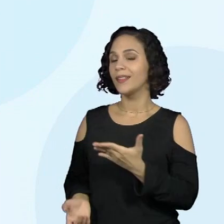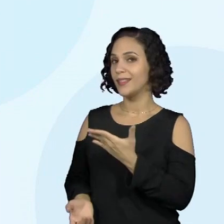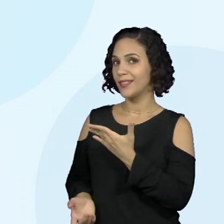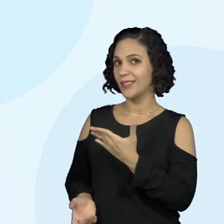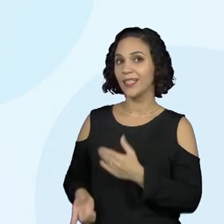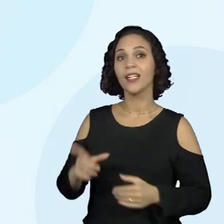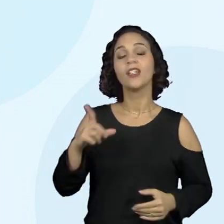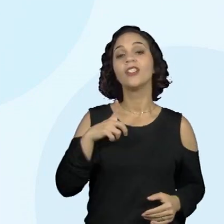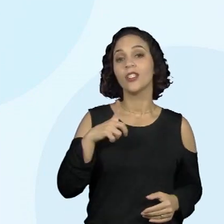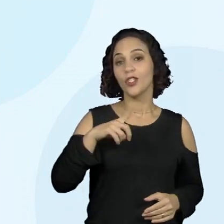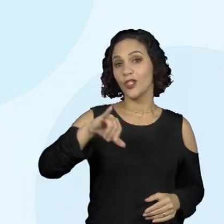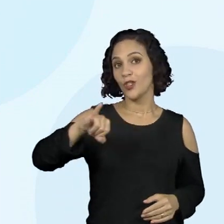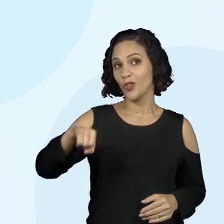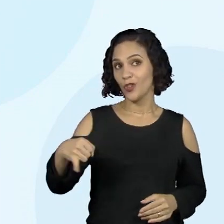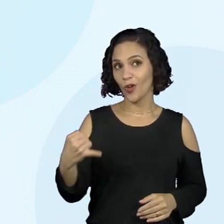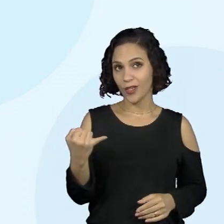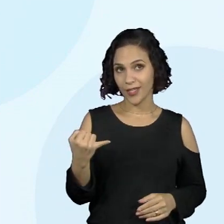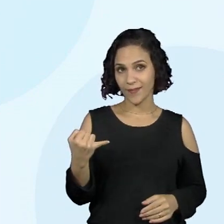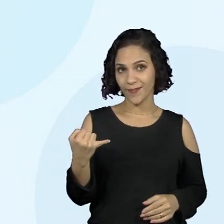J.